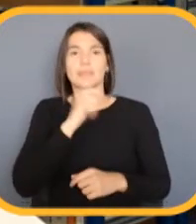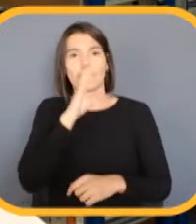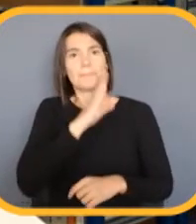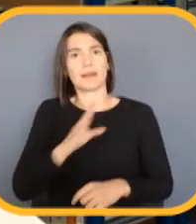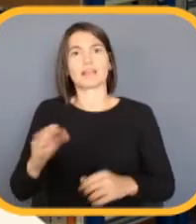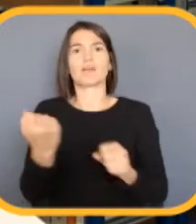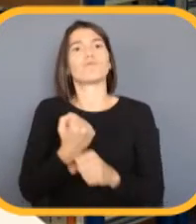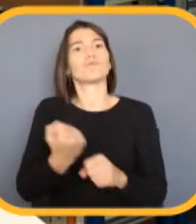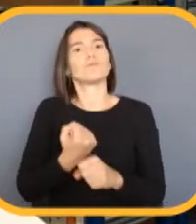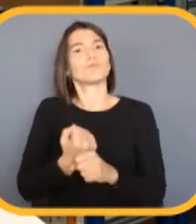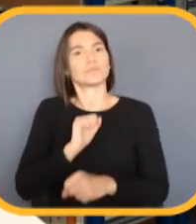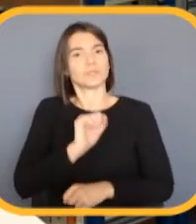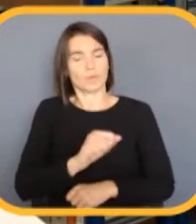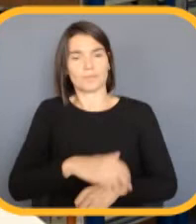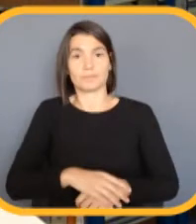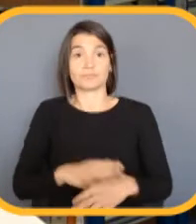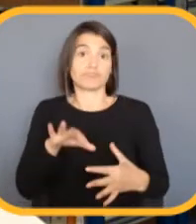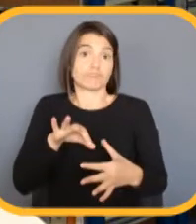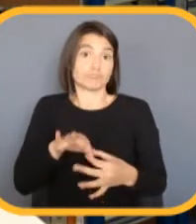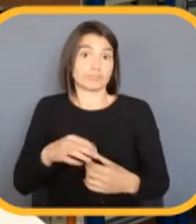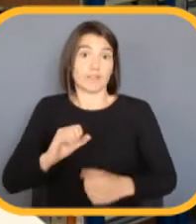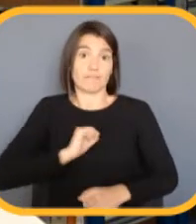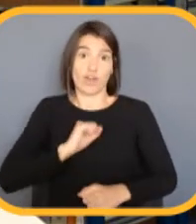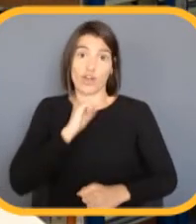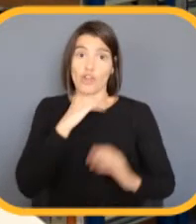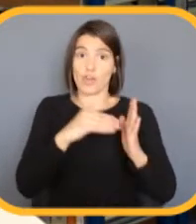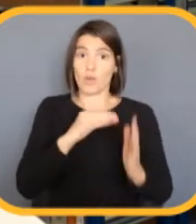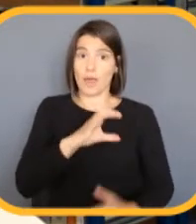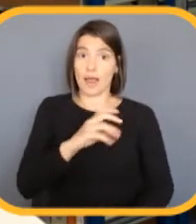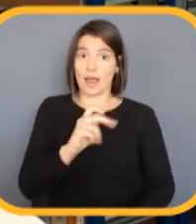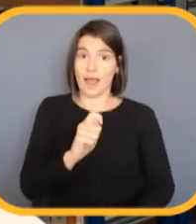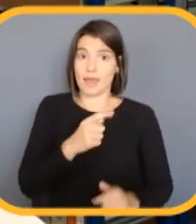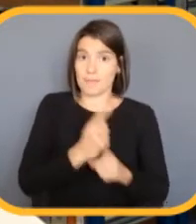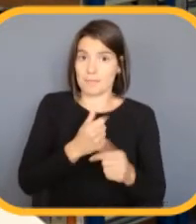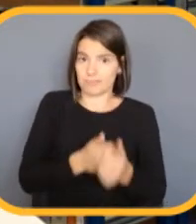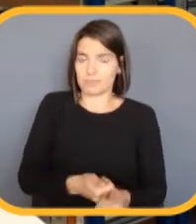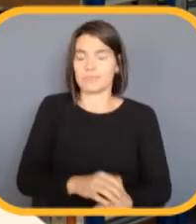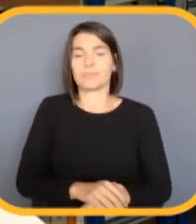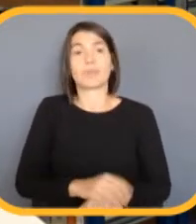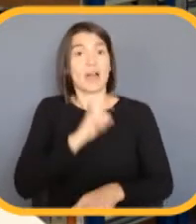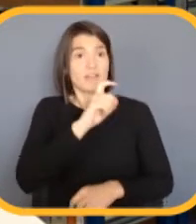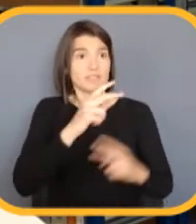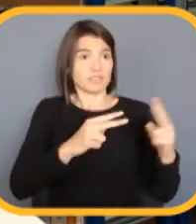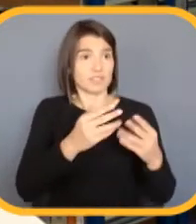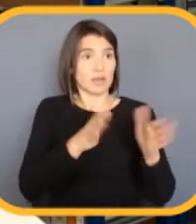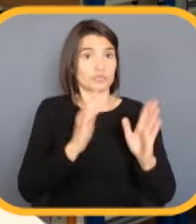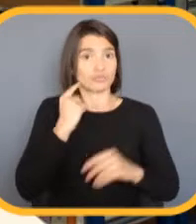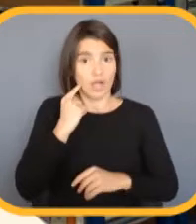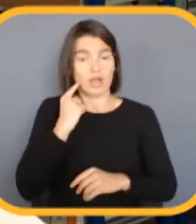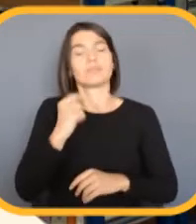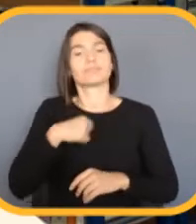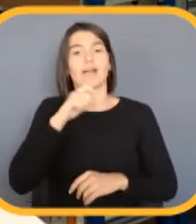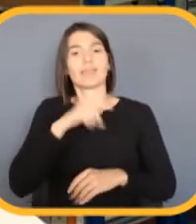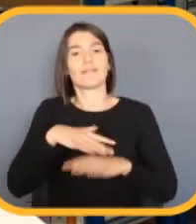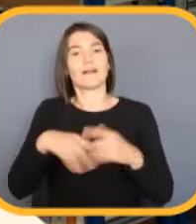poder exercer qualquer tipo de serviços, de acordo com o seu CAE. A partir desta comunicação às finanças, os trabalhadores independentes